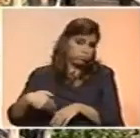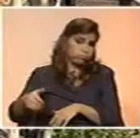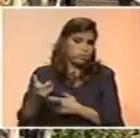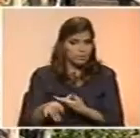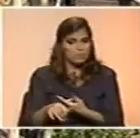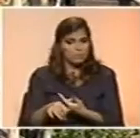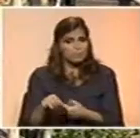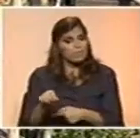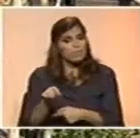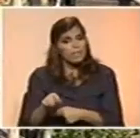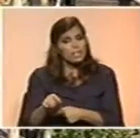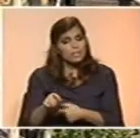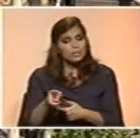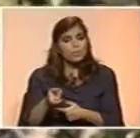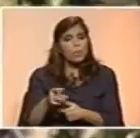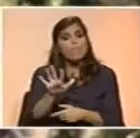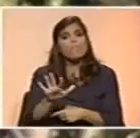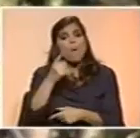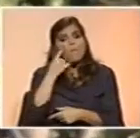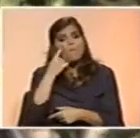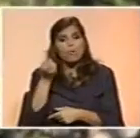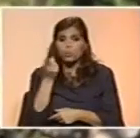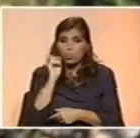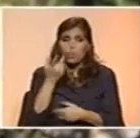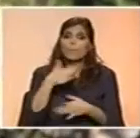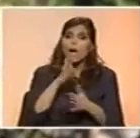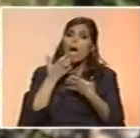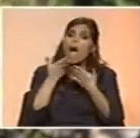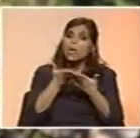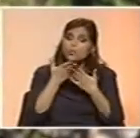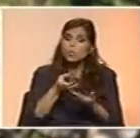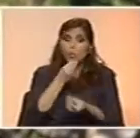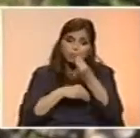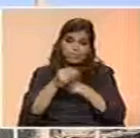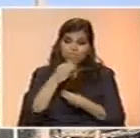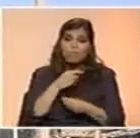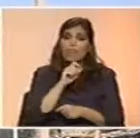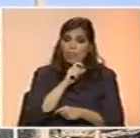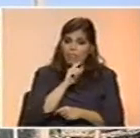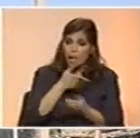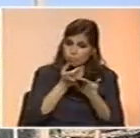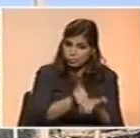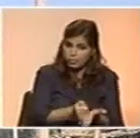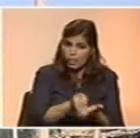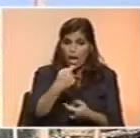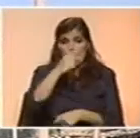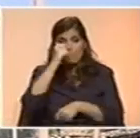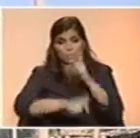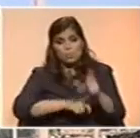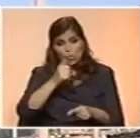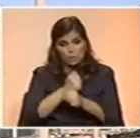E, portanto, isto não é um meio de subsistência, é um auxílio à subsistência. Há pessoas que se